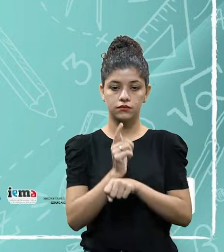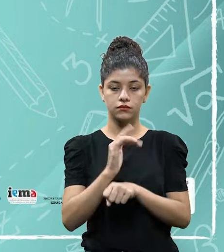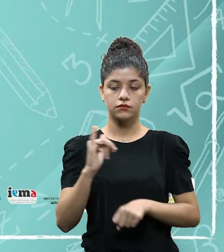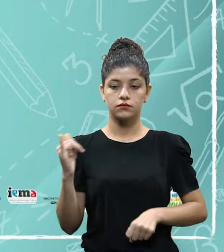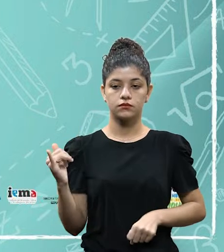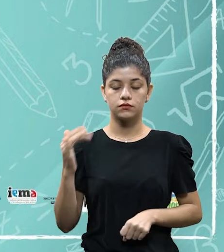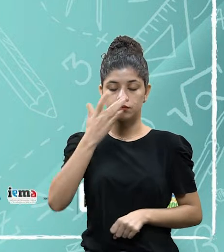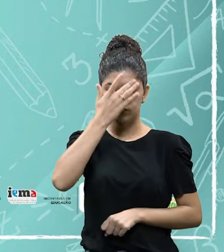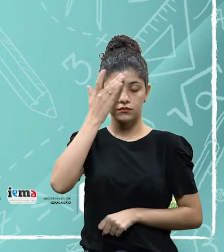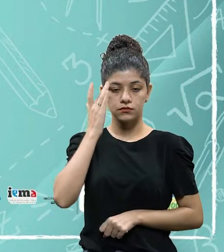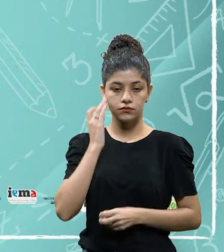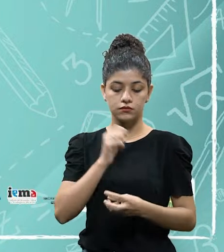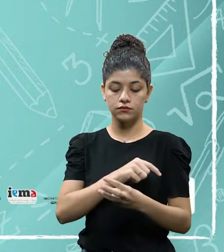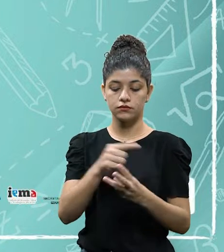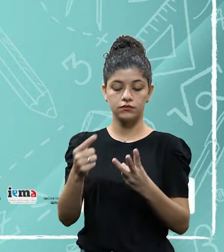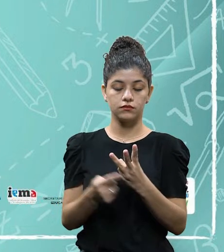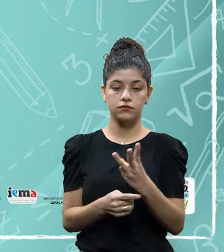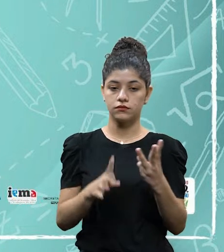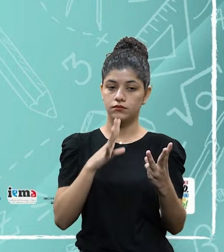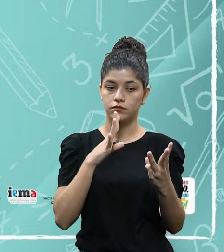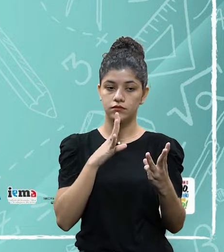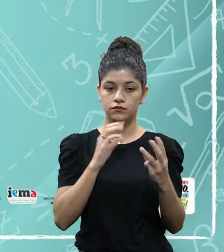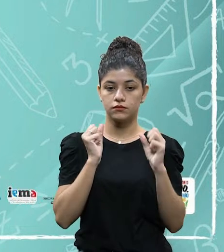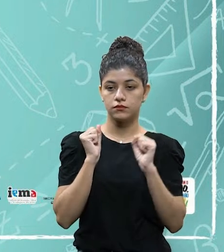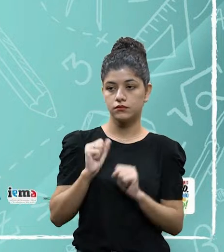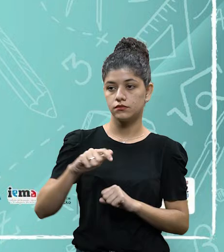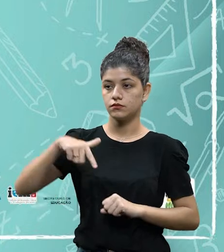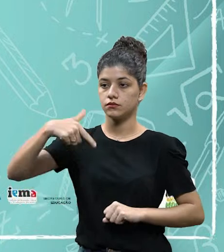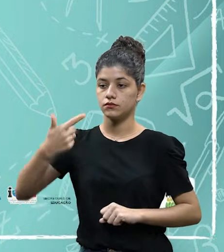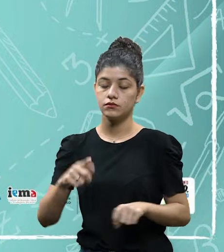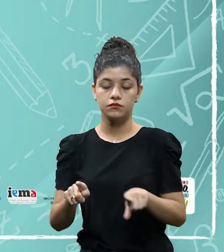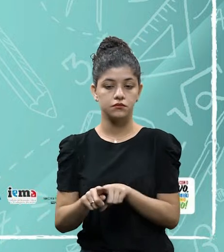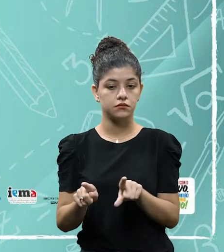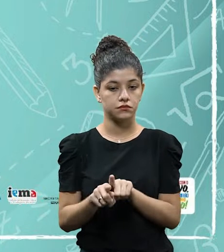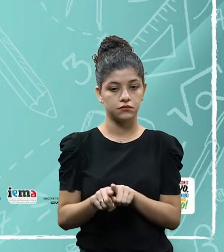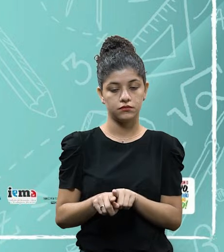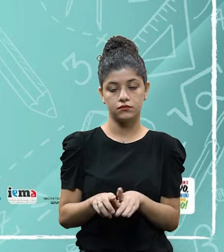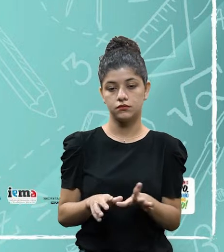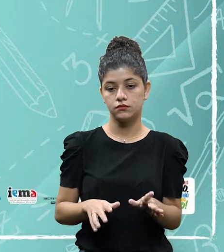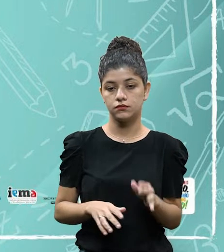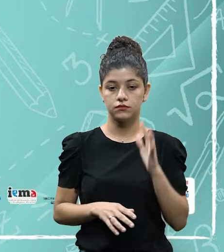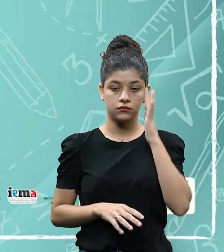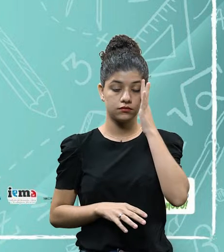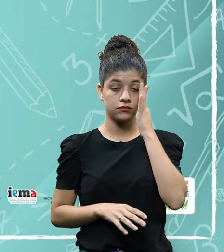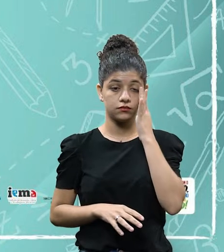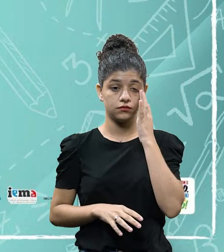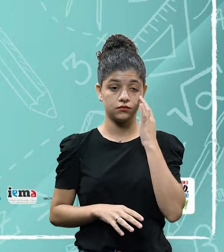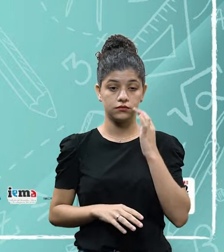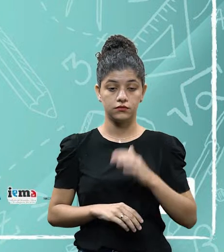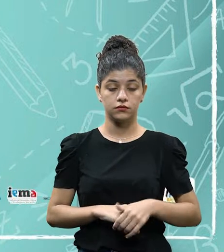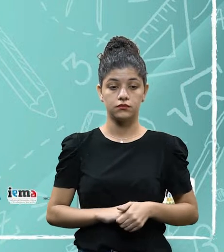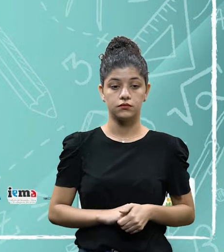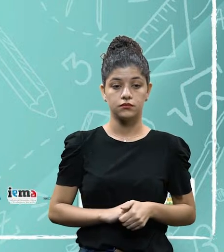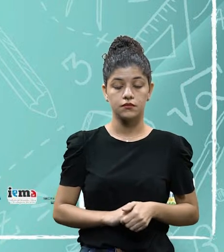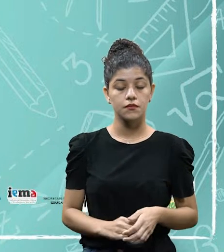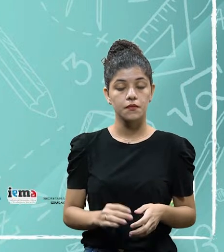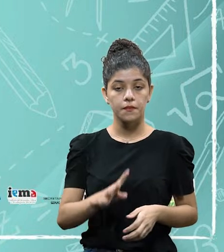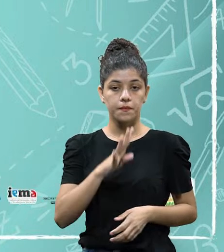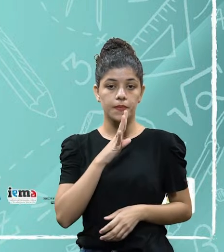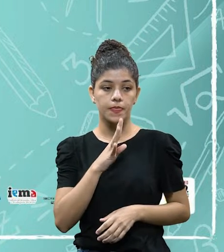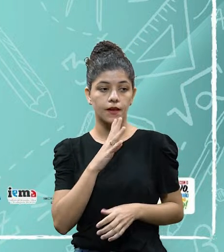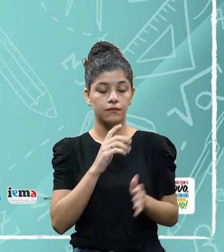aqui 3 marcas, né, muito conhecidas, né? Eu poderia trazer outras, não estou fazendo marketing para as 3 marcas, né? Não trabalho em uma das 3, só para a gente